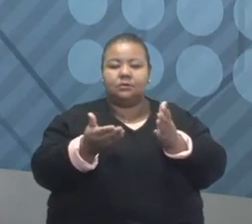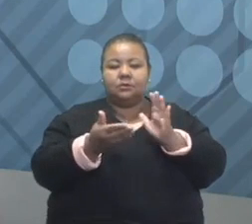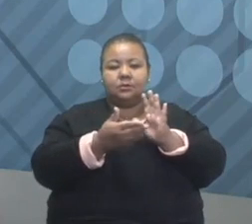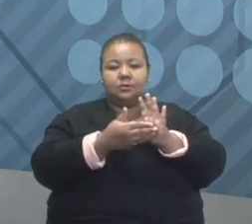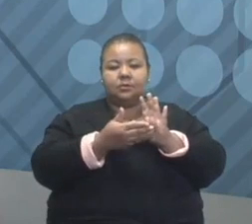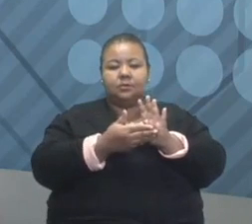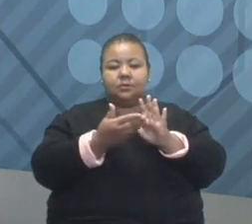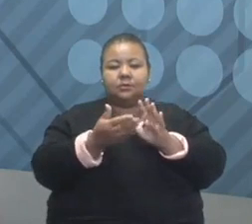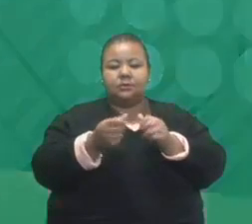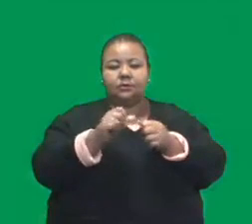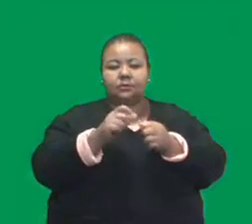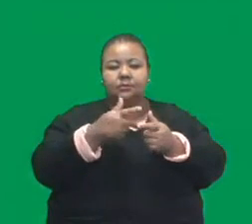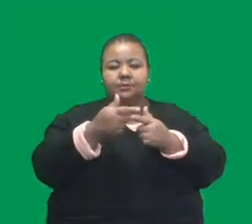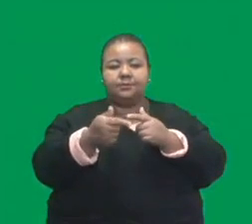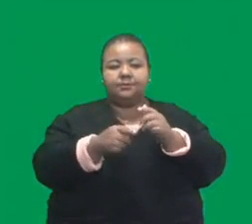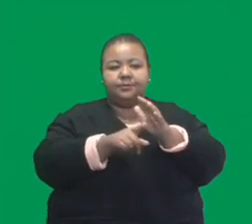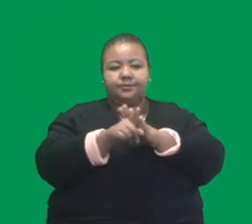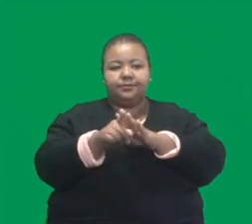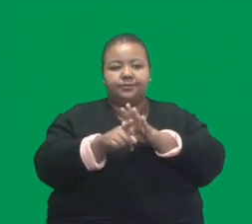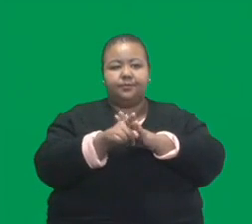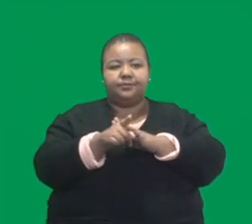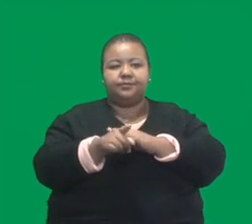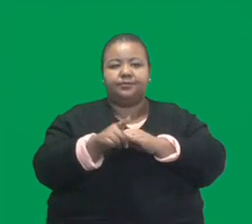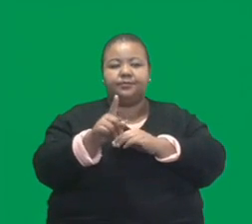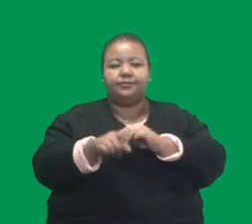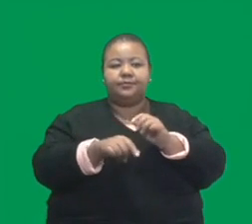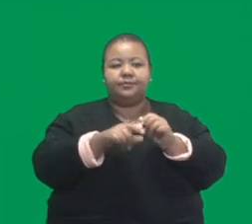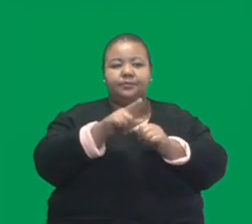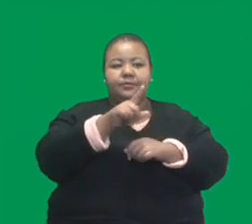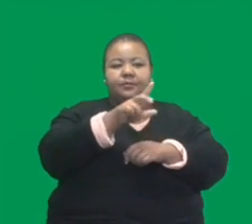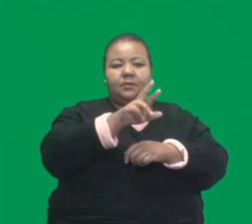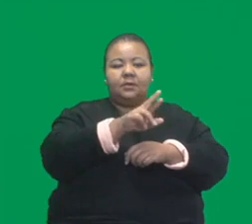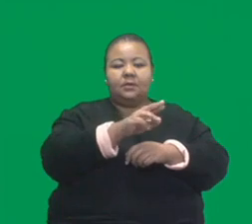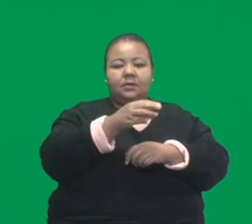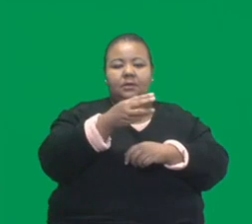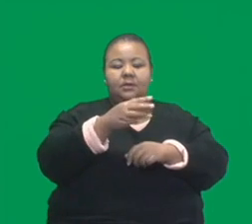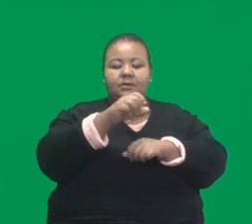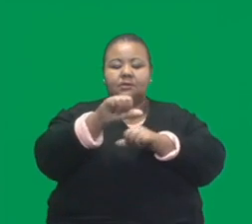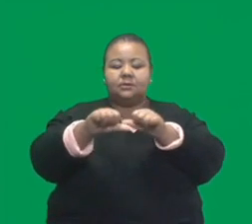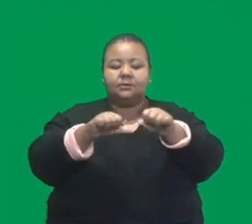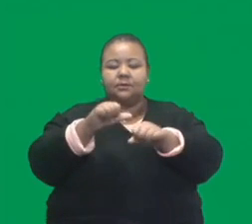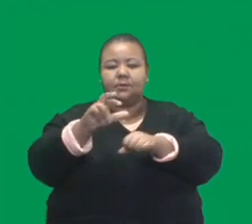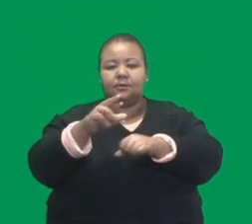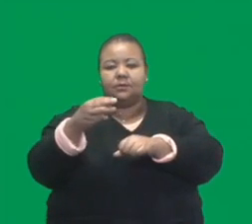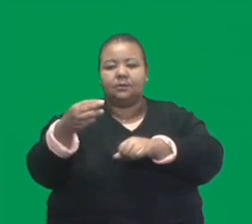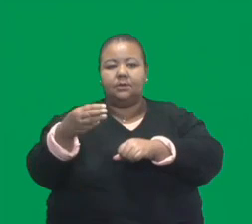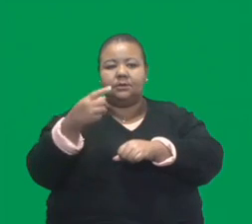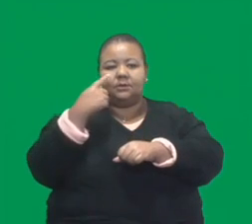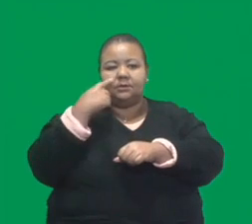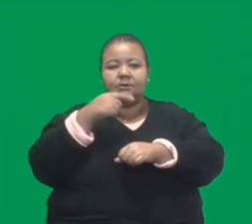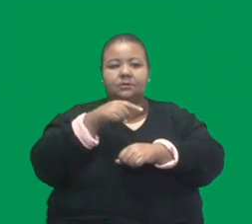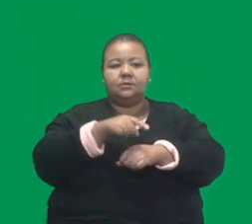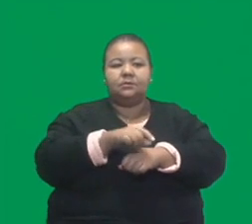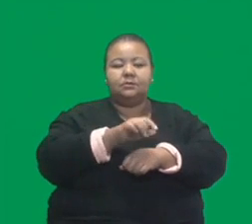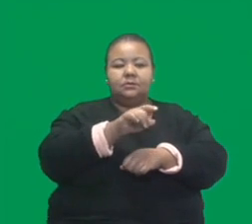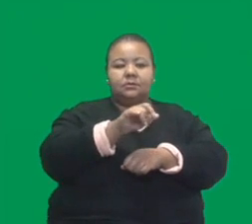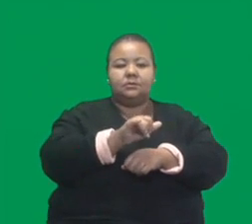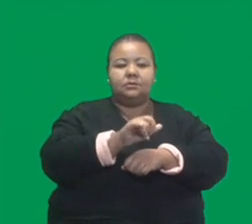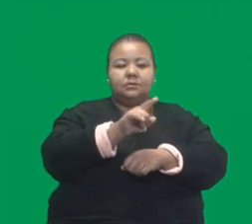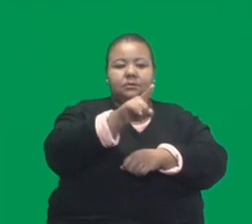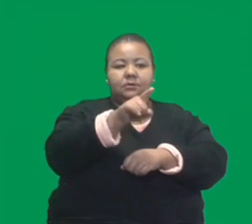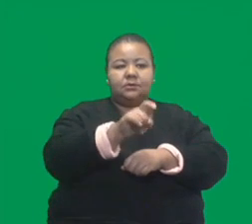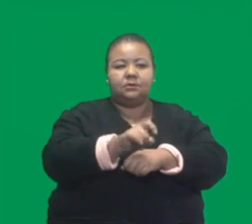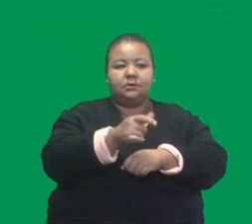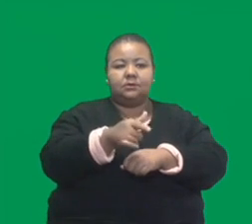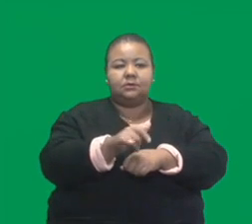para você a resolução de uma questão. Seja a transformação do R3 no R3 definida por y,